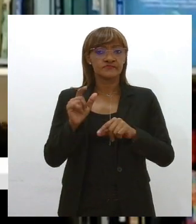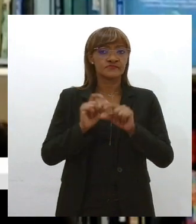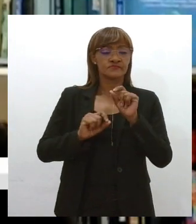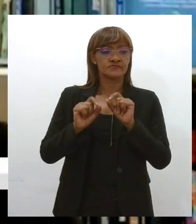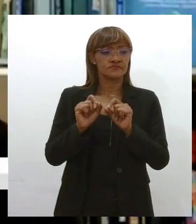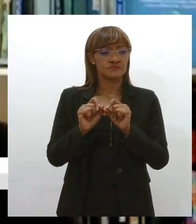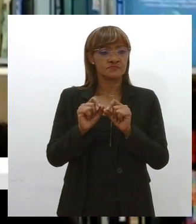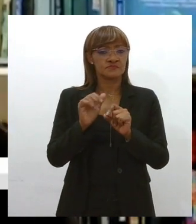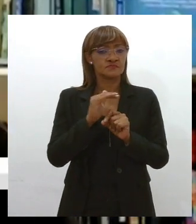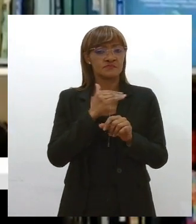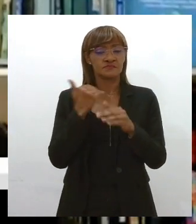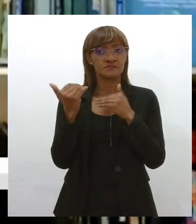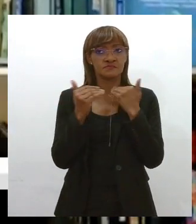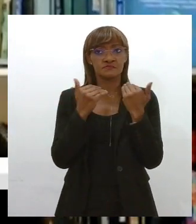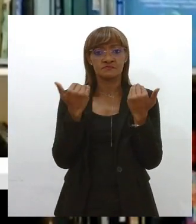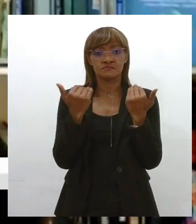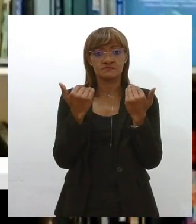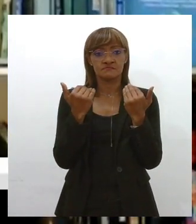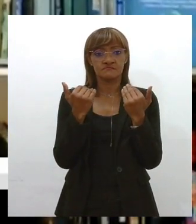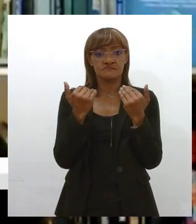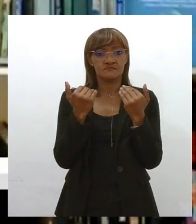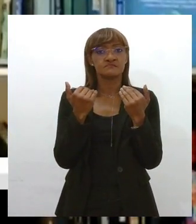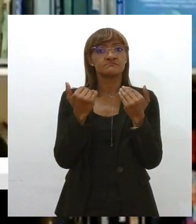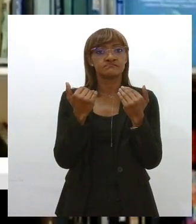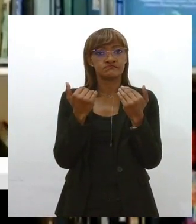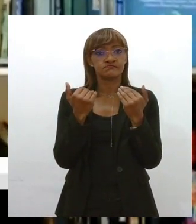se escancarando, né?